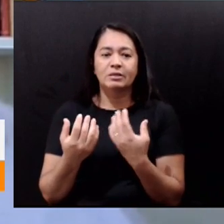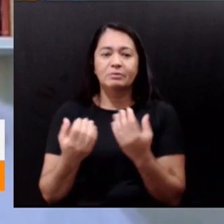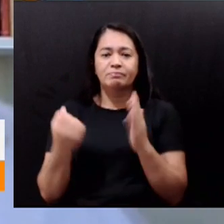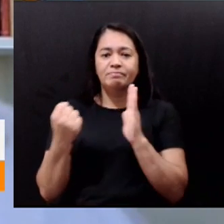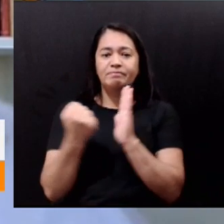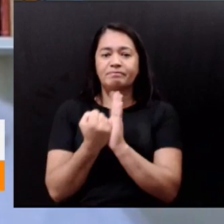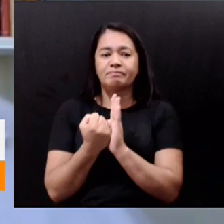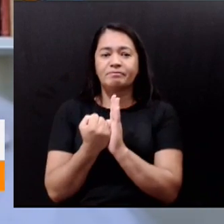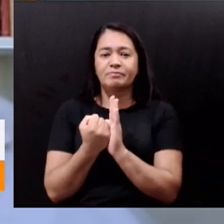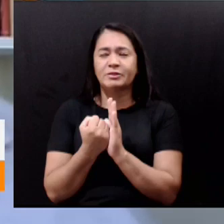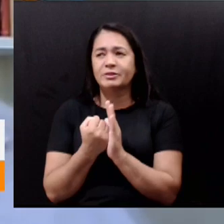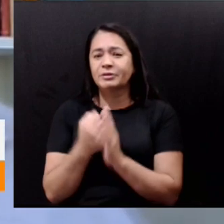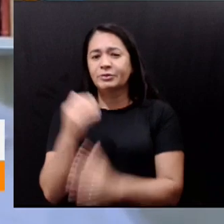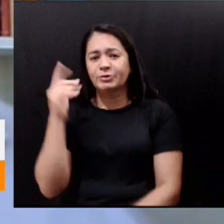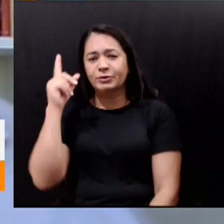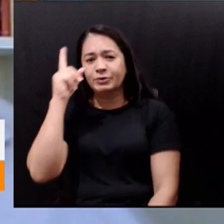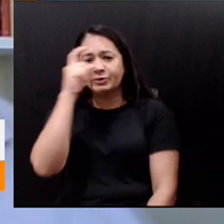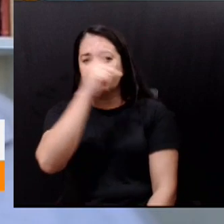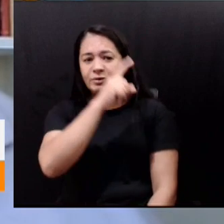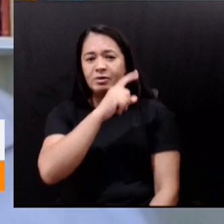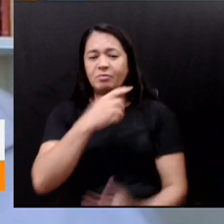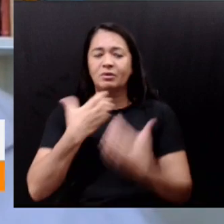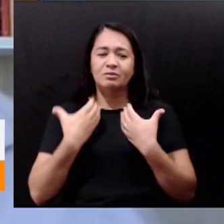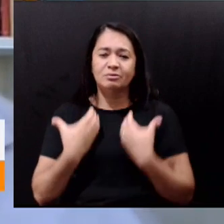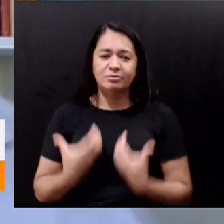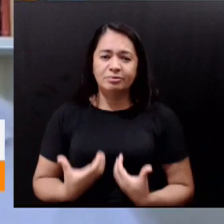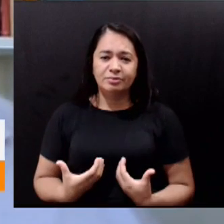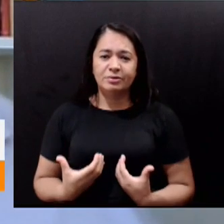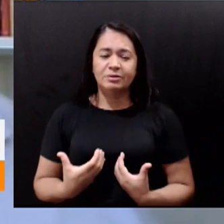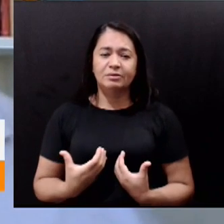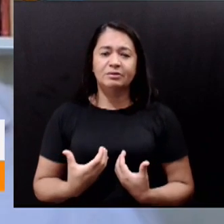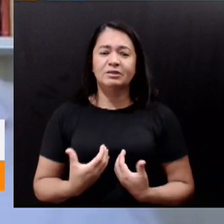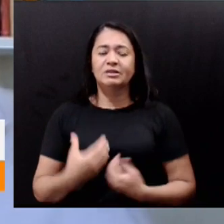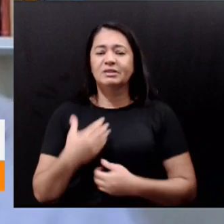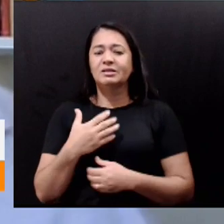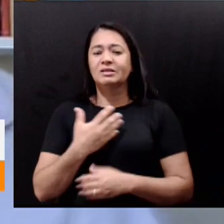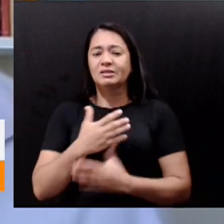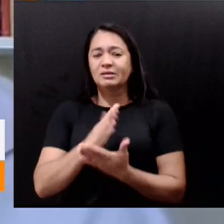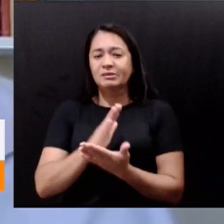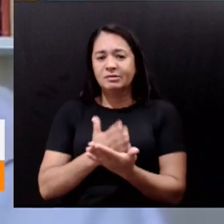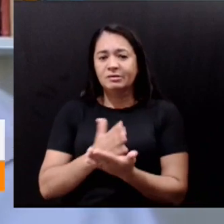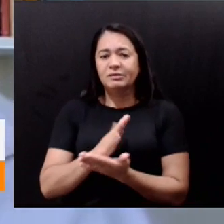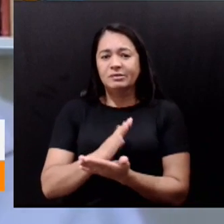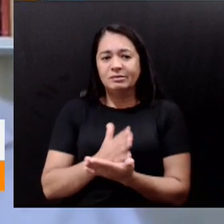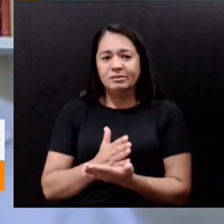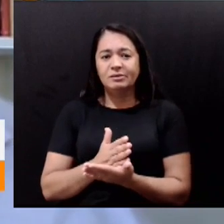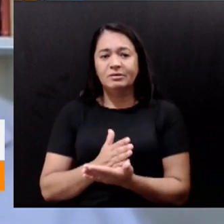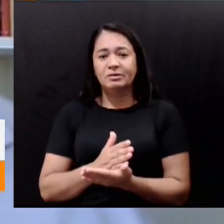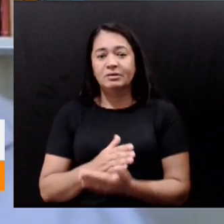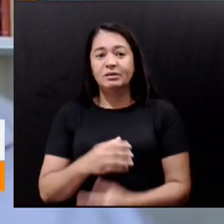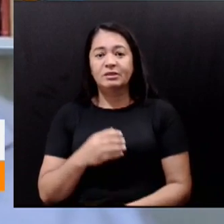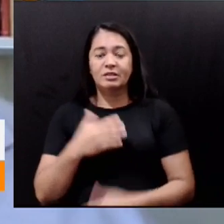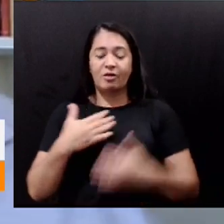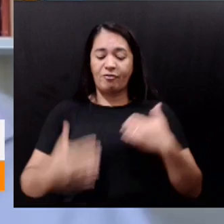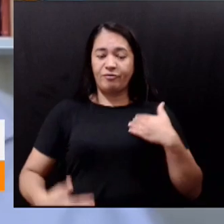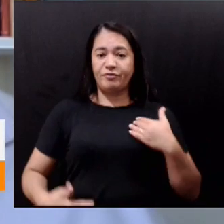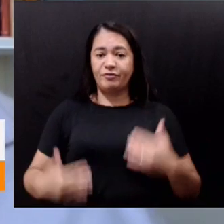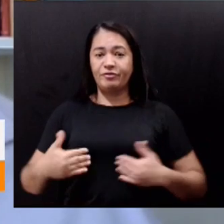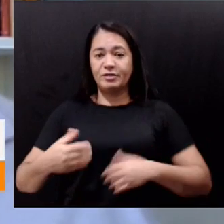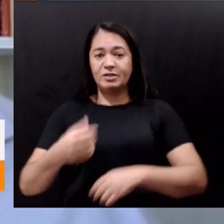machucado pelo cansaço, pela fadiga, seja a fadiga física, seja a fadiga